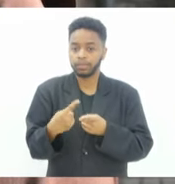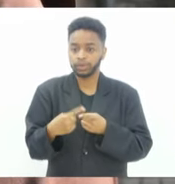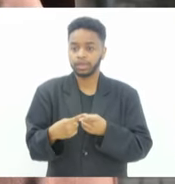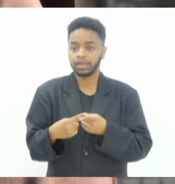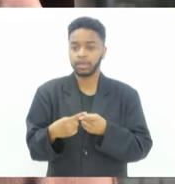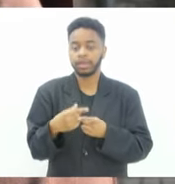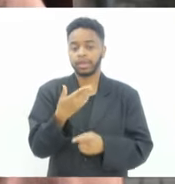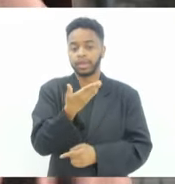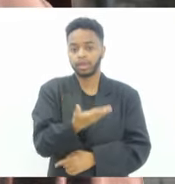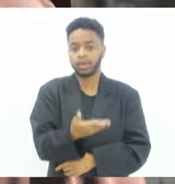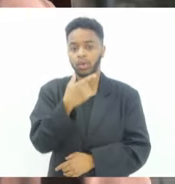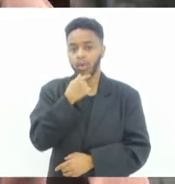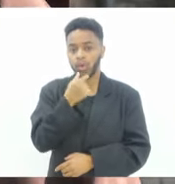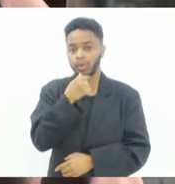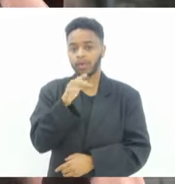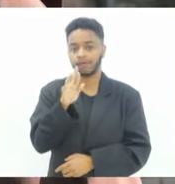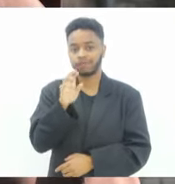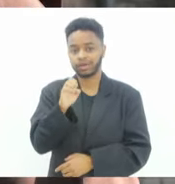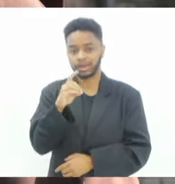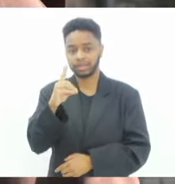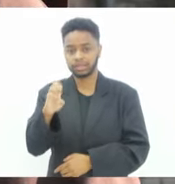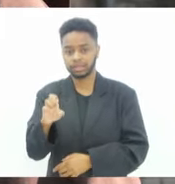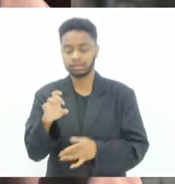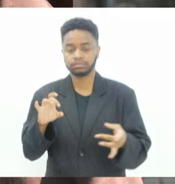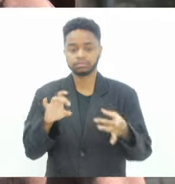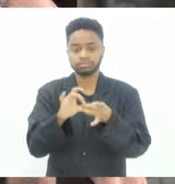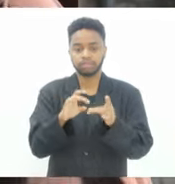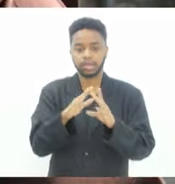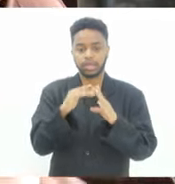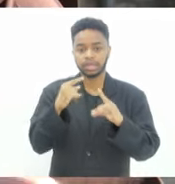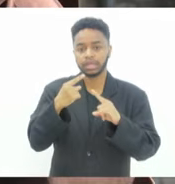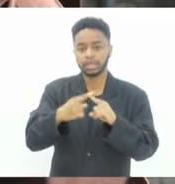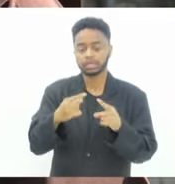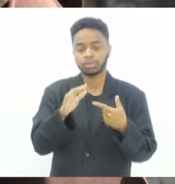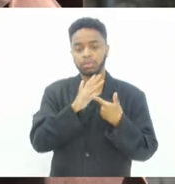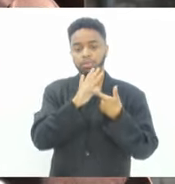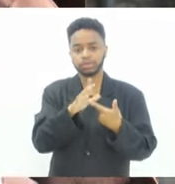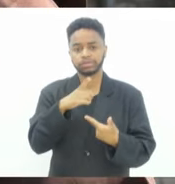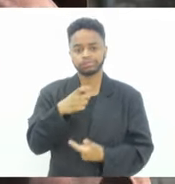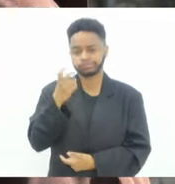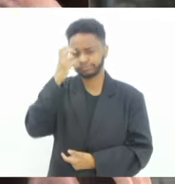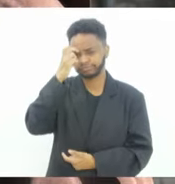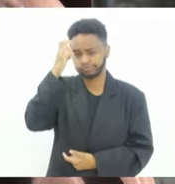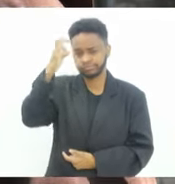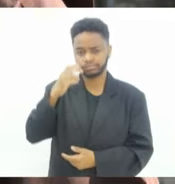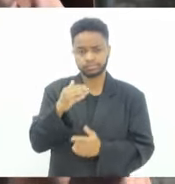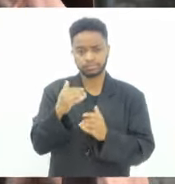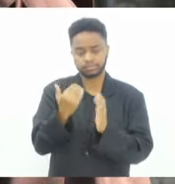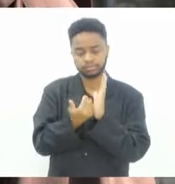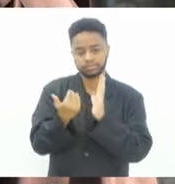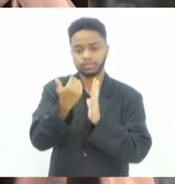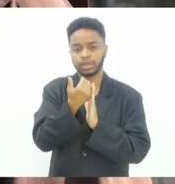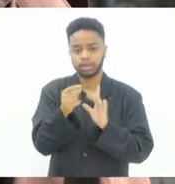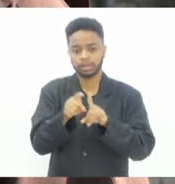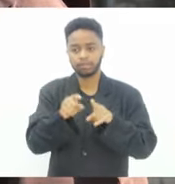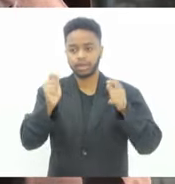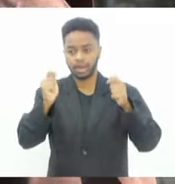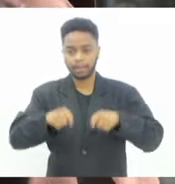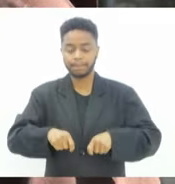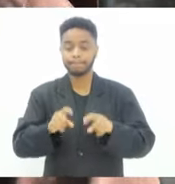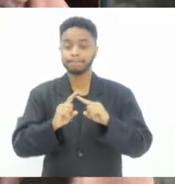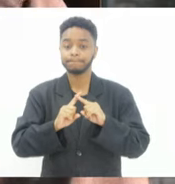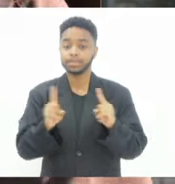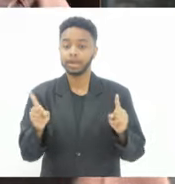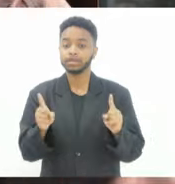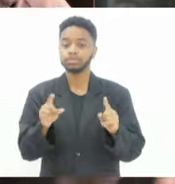este homem doutor da igreja que se destaca por uma intelectualidade muito profunda e competente, mas também por